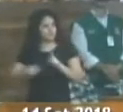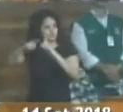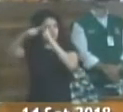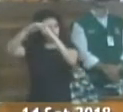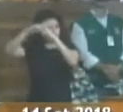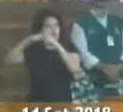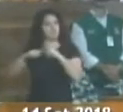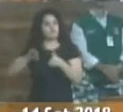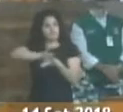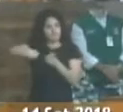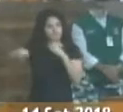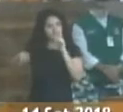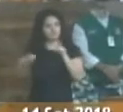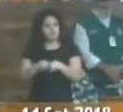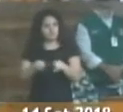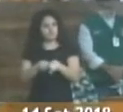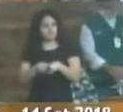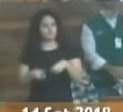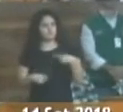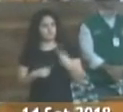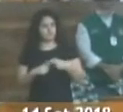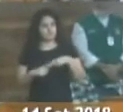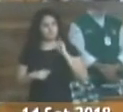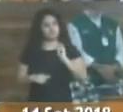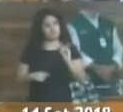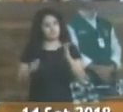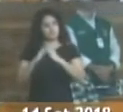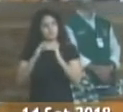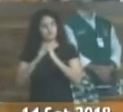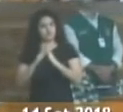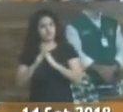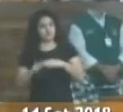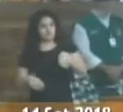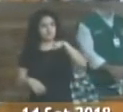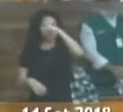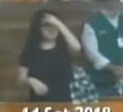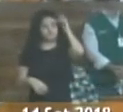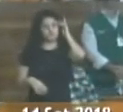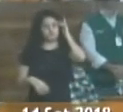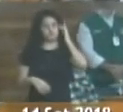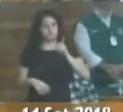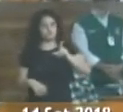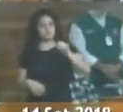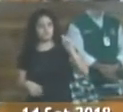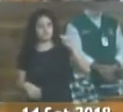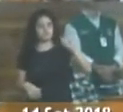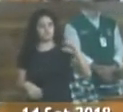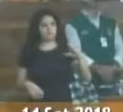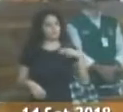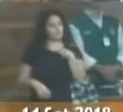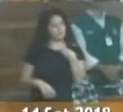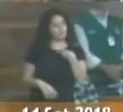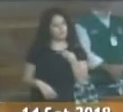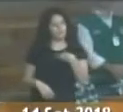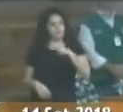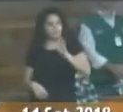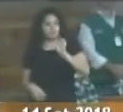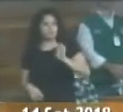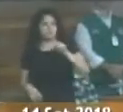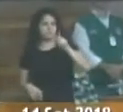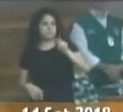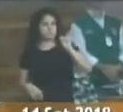vai sair também, porque se é uma casa do povo, é laica, né? Eu sou do candomblé, umbanda, o outro